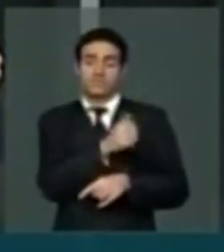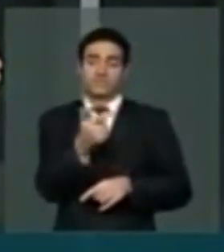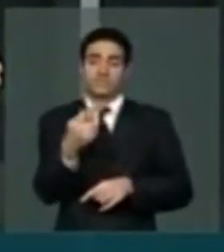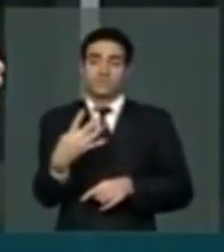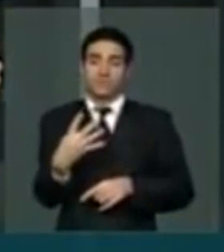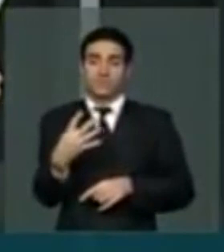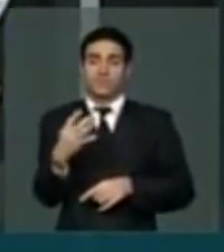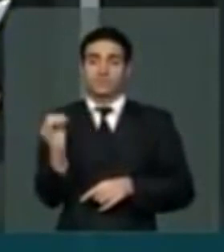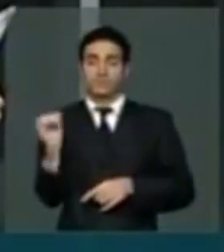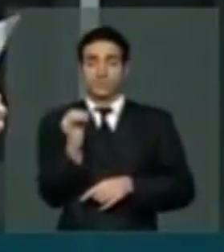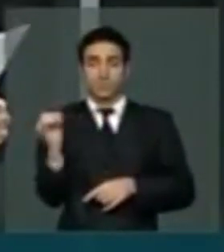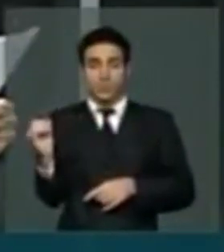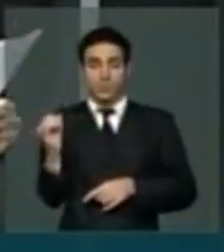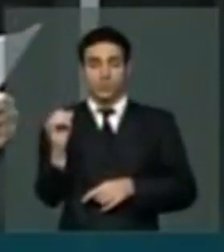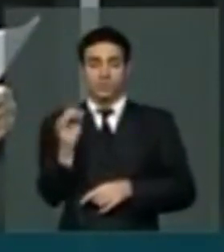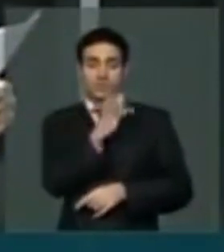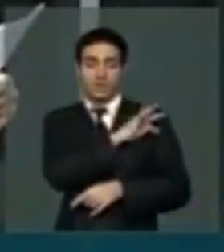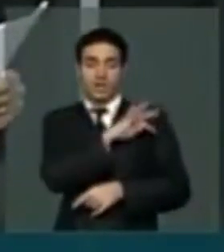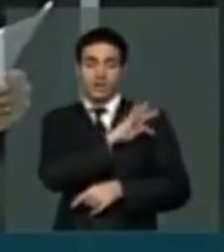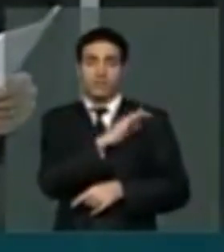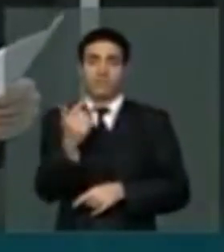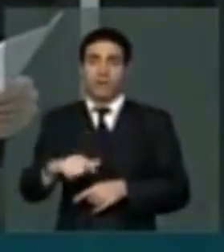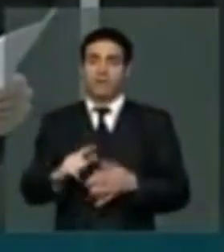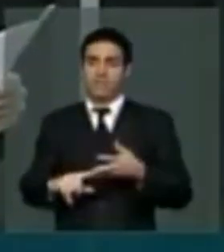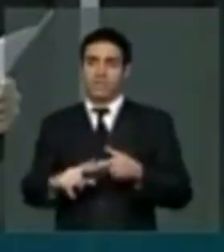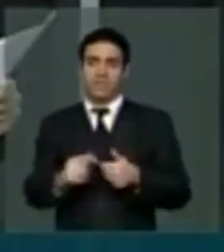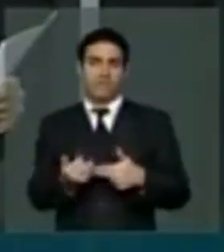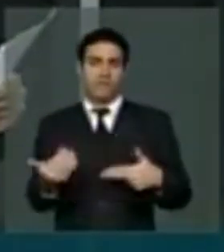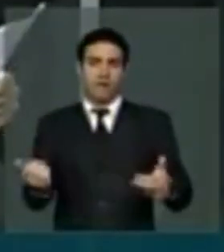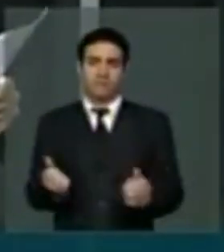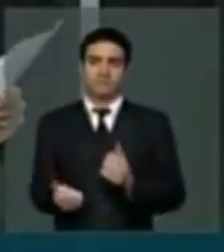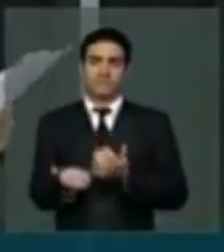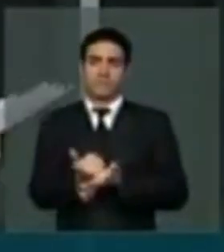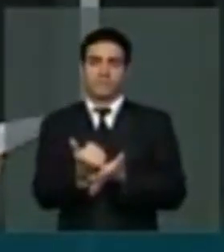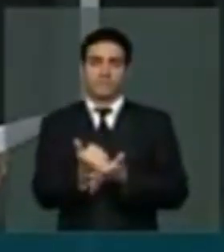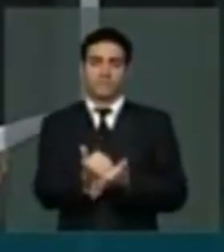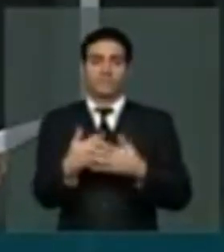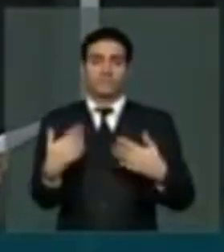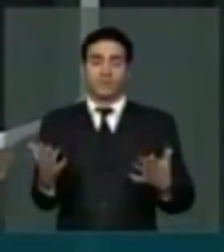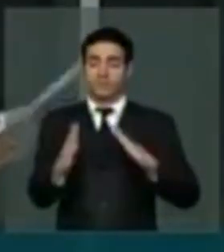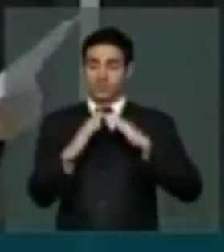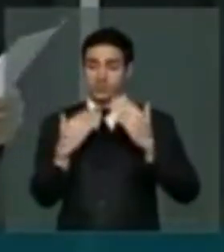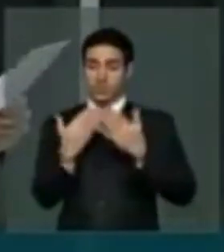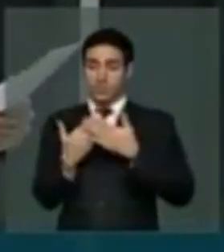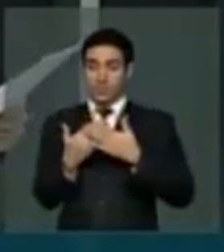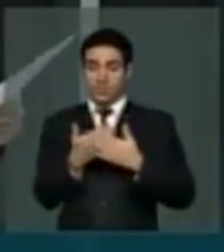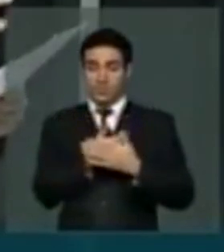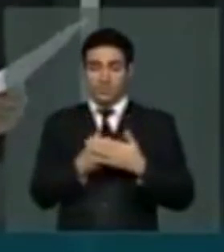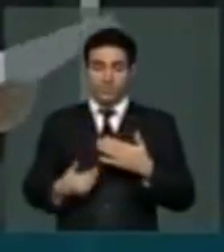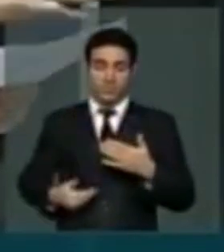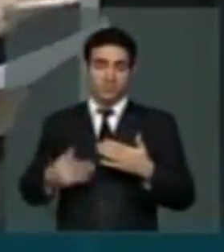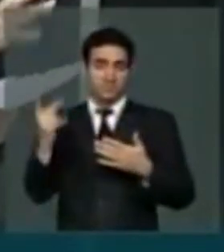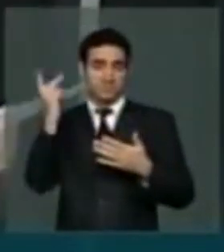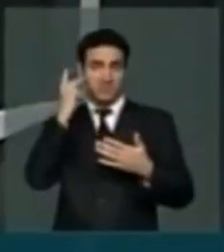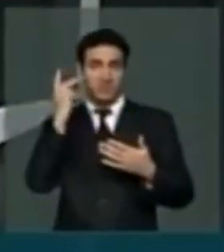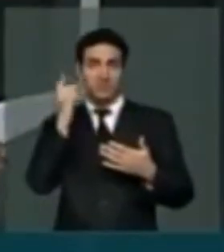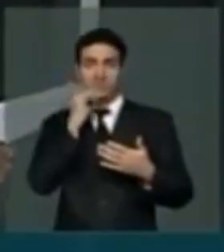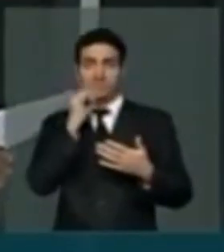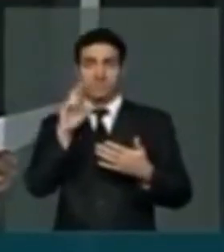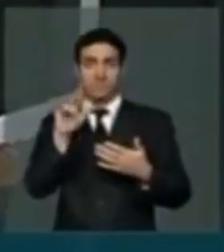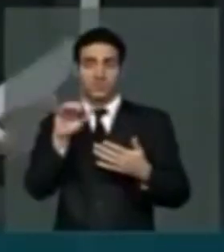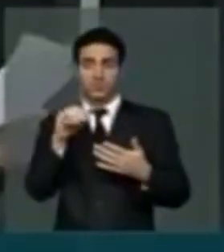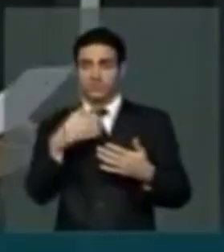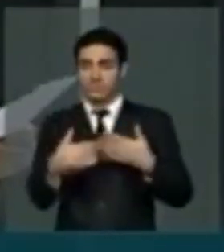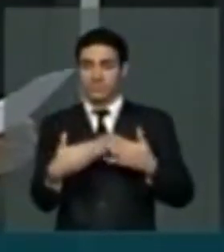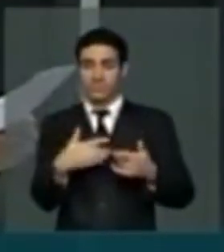24 instrutores técnicos finalizantes, e por aí afora. Ou seja, qualquer escola pública de São Paulo